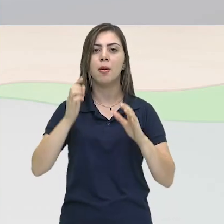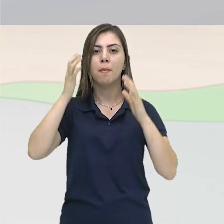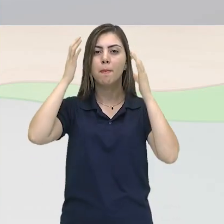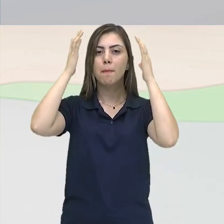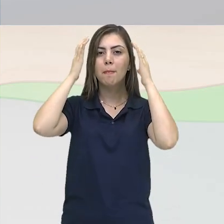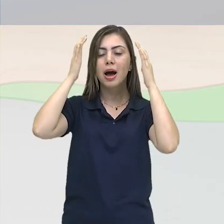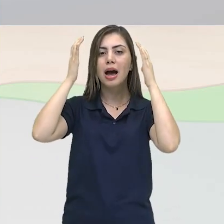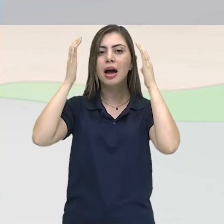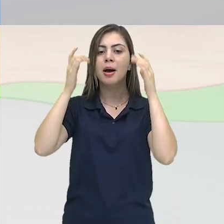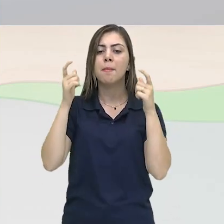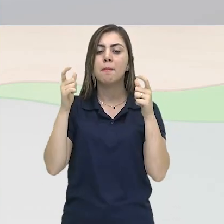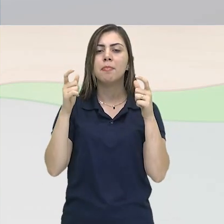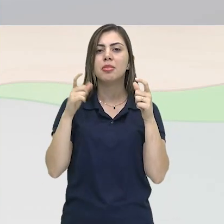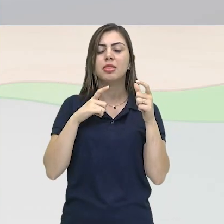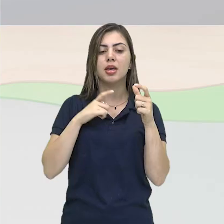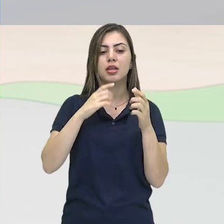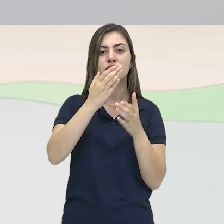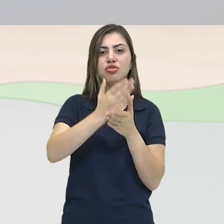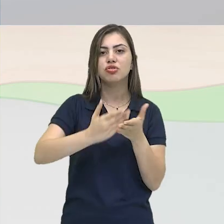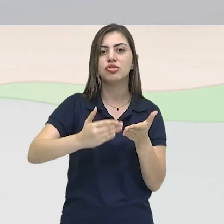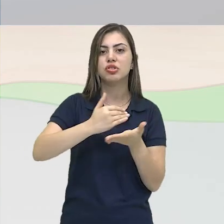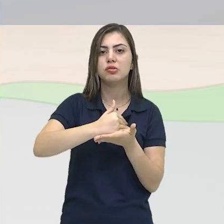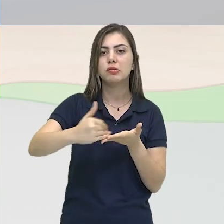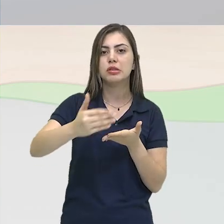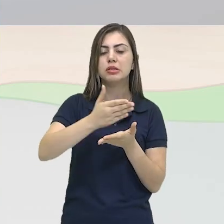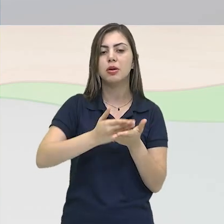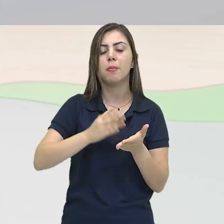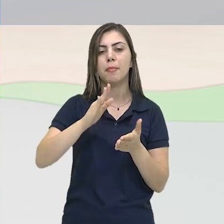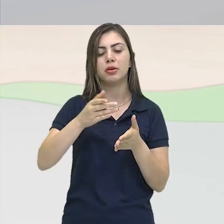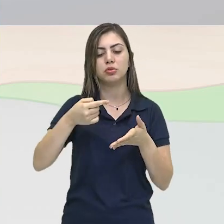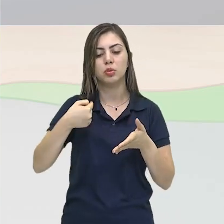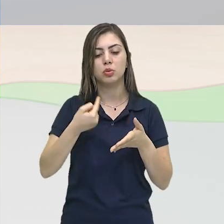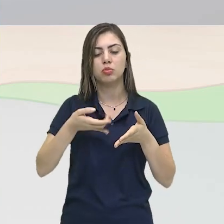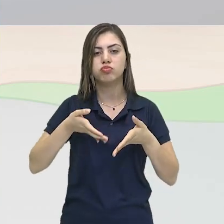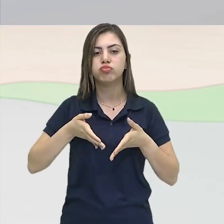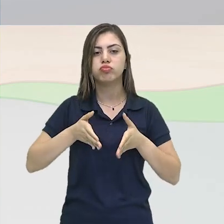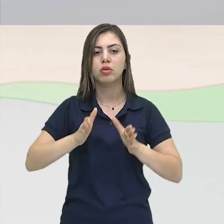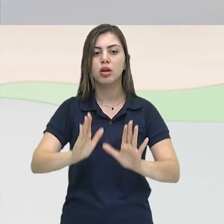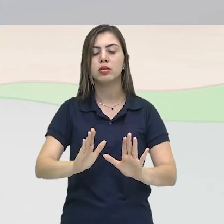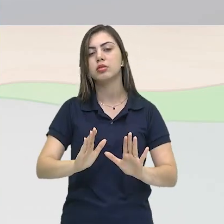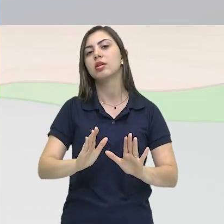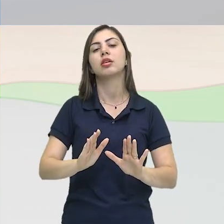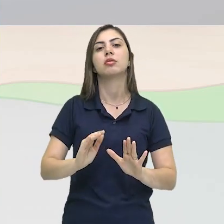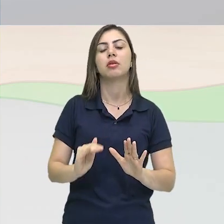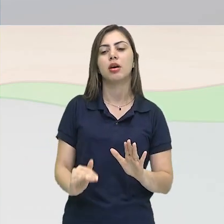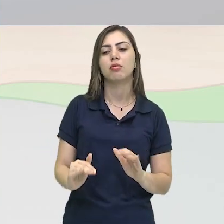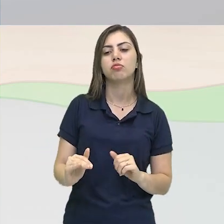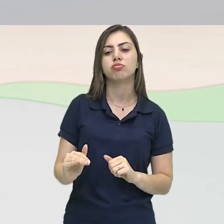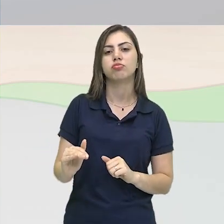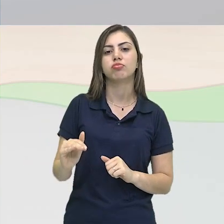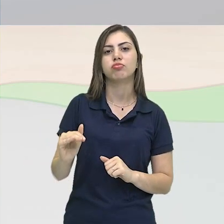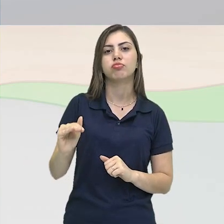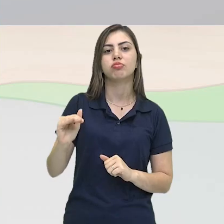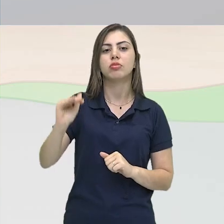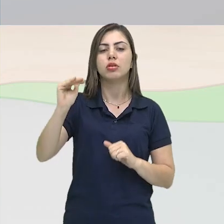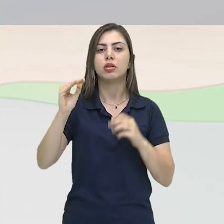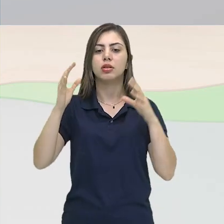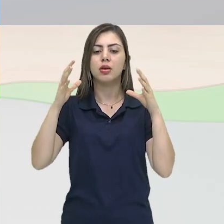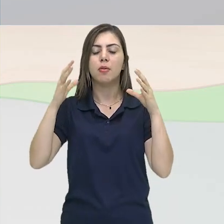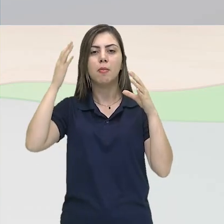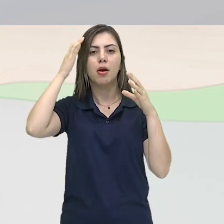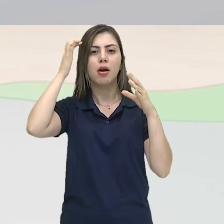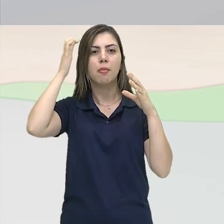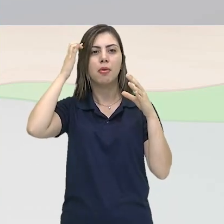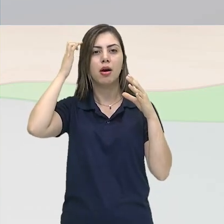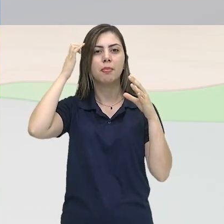3 grandes pedaços, né? E aí, quando nós nascemos, ele vai para a caixa craniana e ali faz a